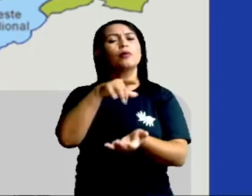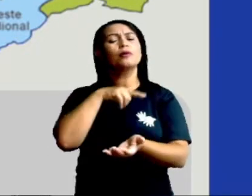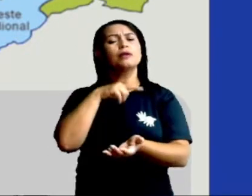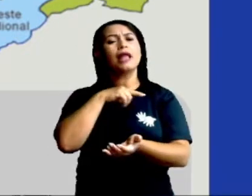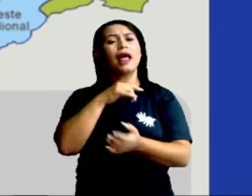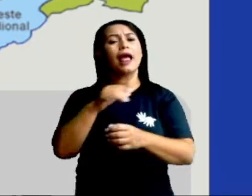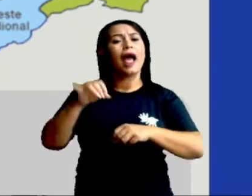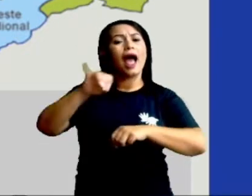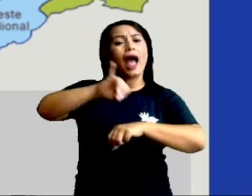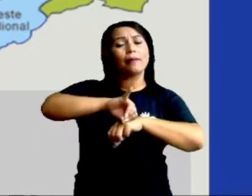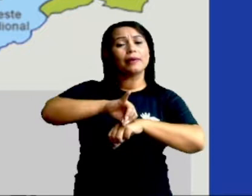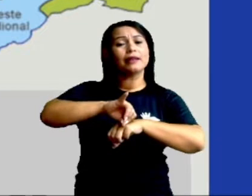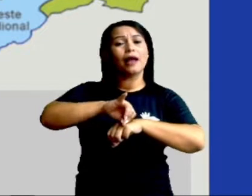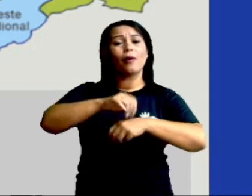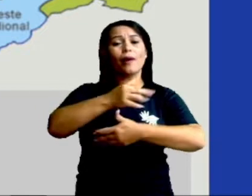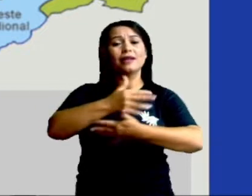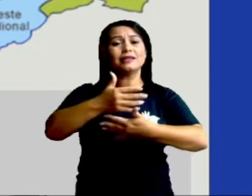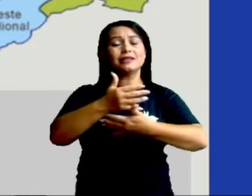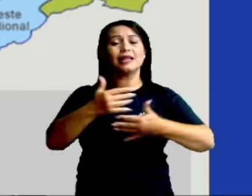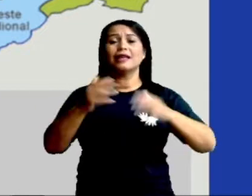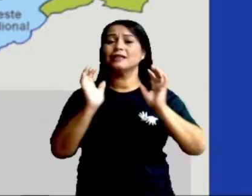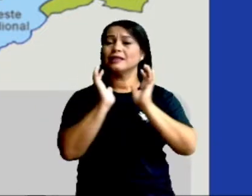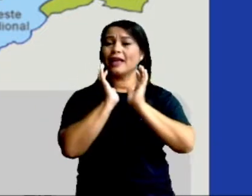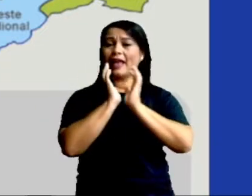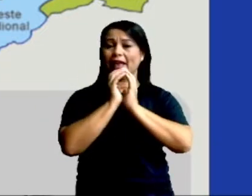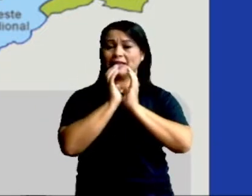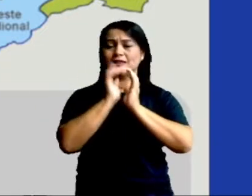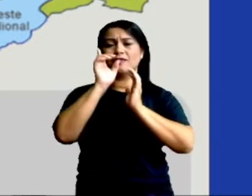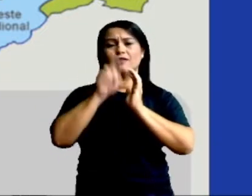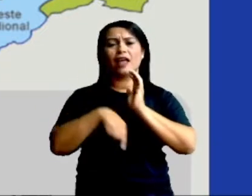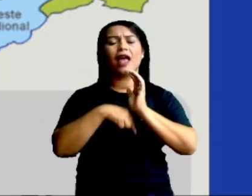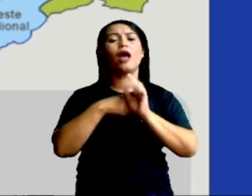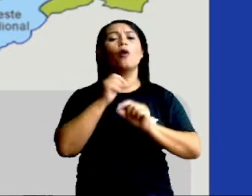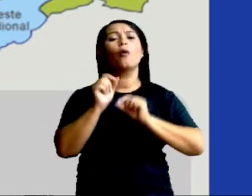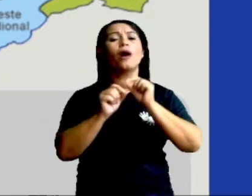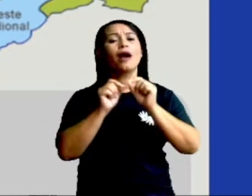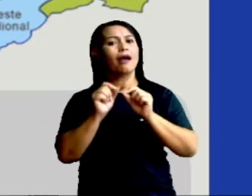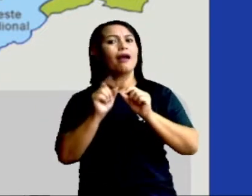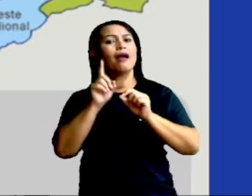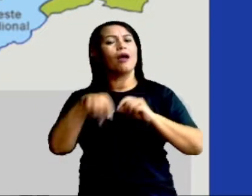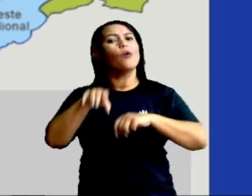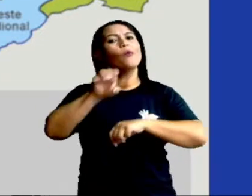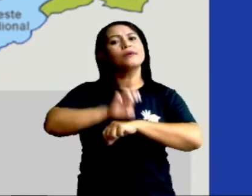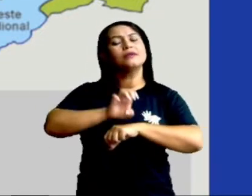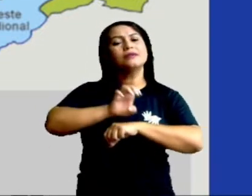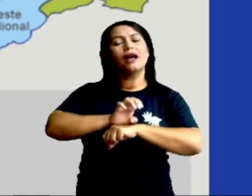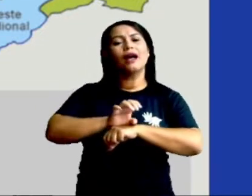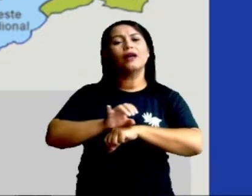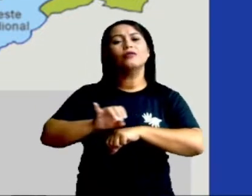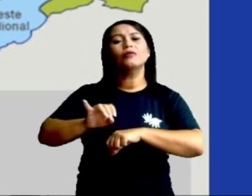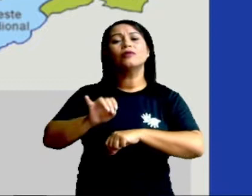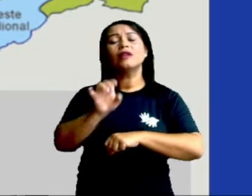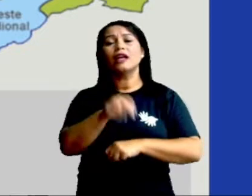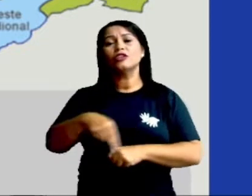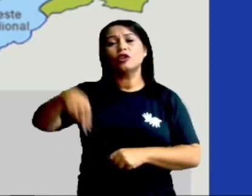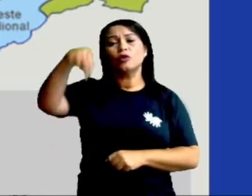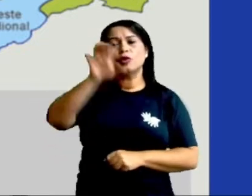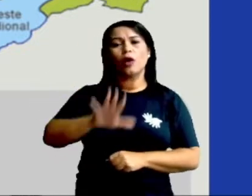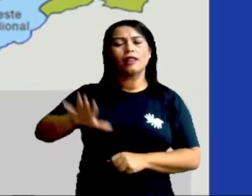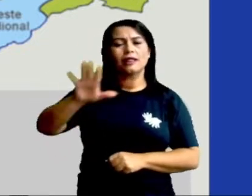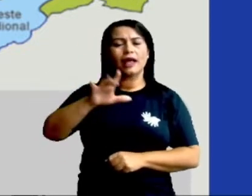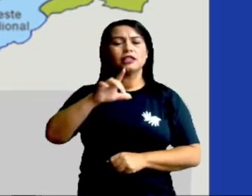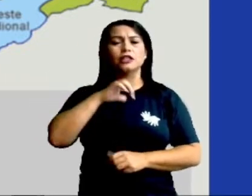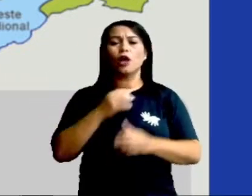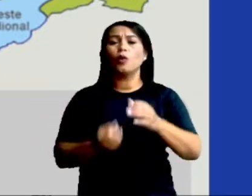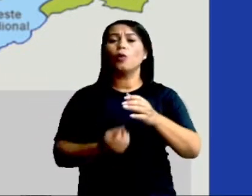tem como sua capital a cidade de Recife é um estado da região Nordeste tá seu nome tem origem indígena